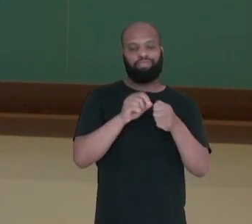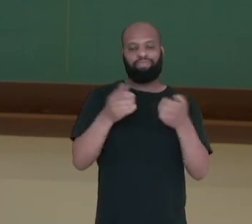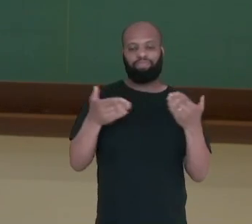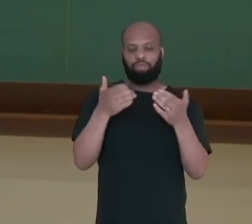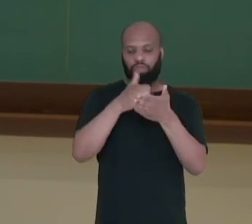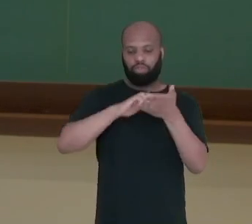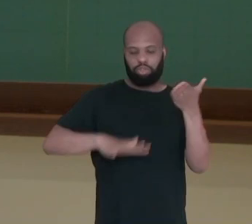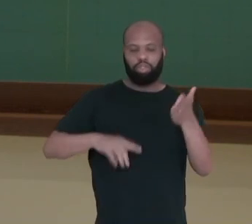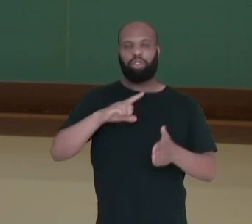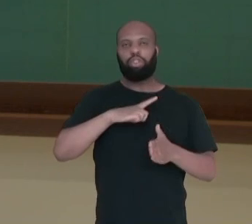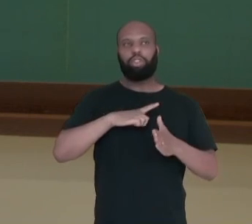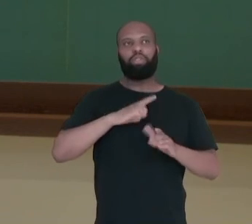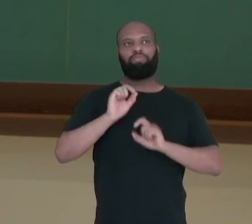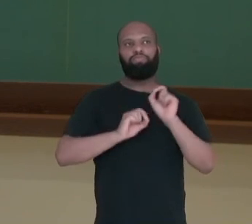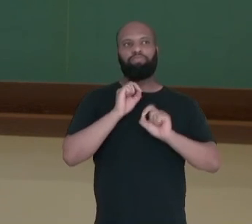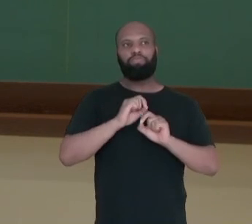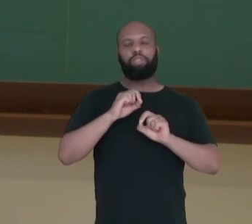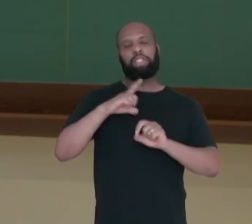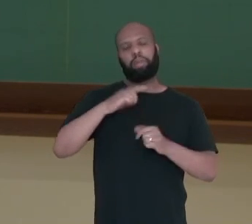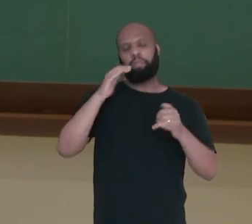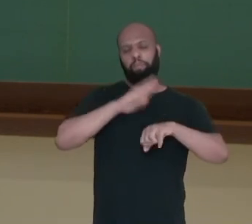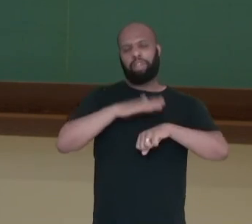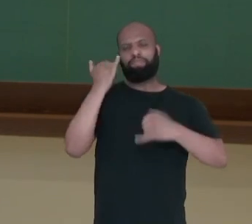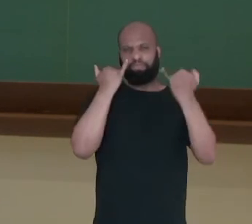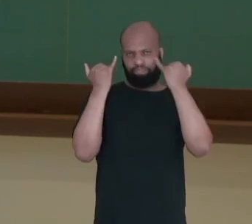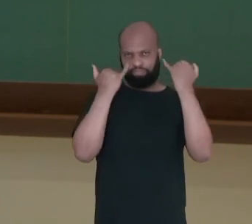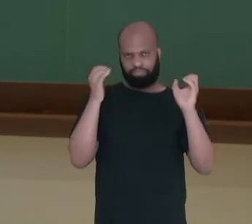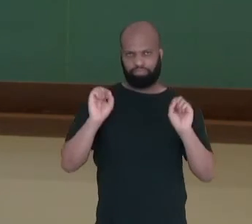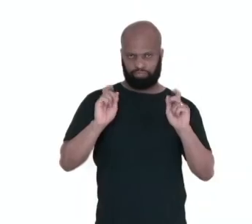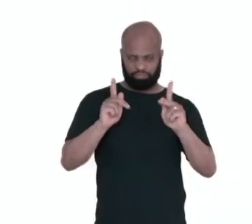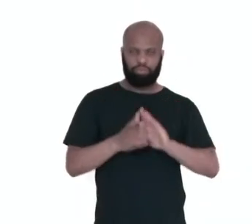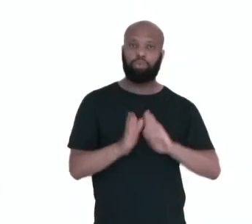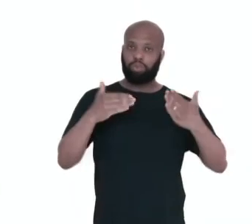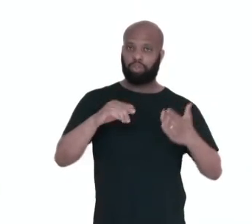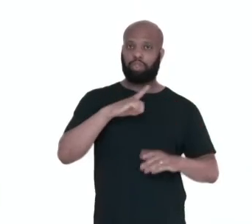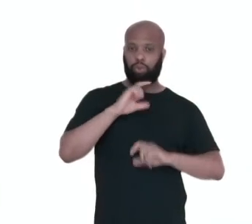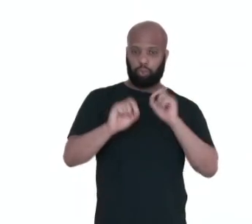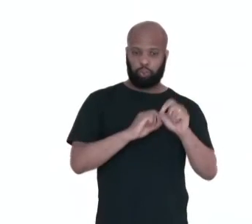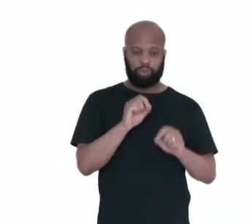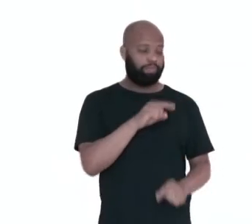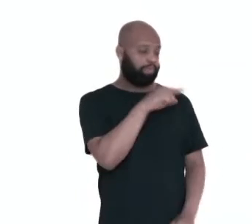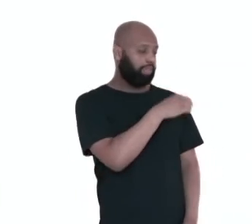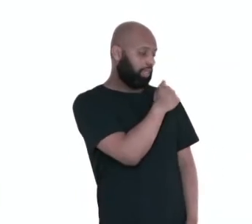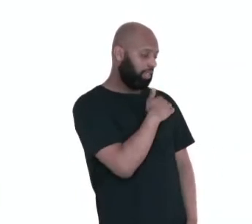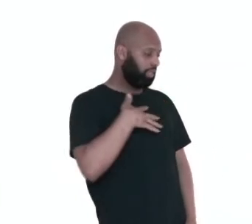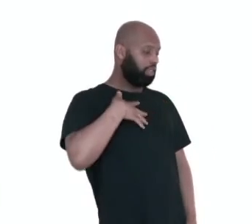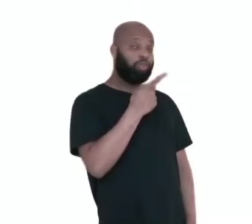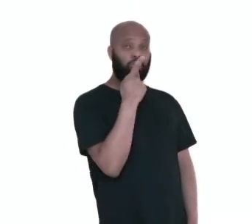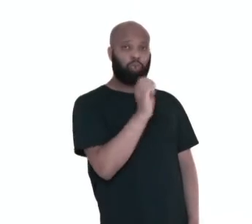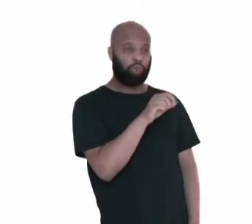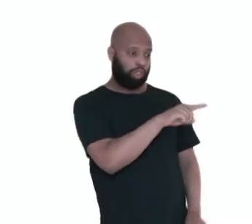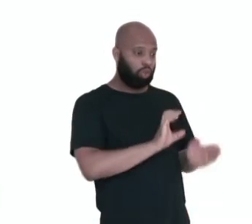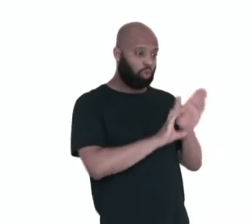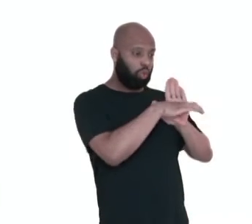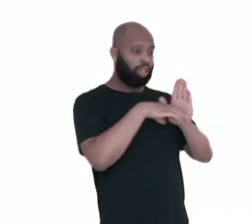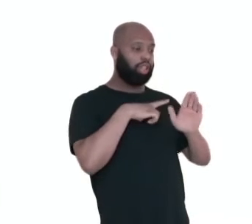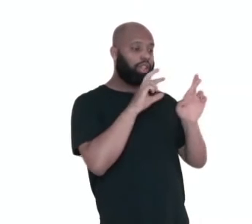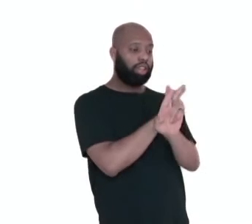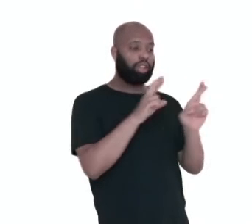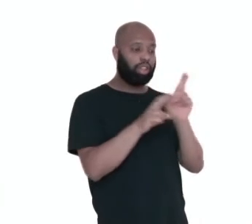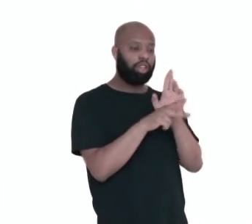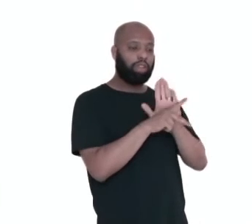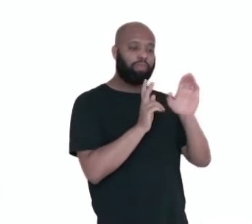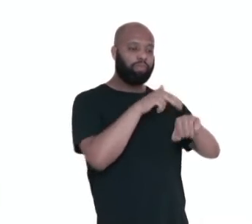atividade com mais dados, com mais referências, tá? Enquanto para Aristóteles a virtude está atrelada